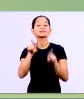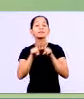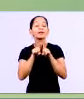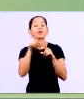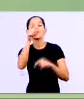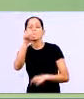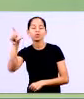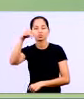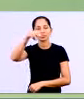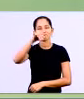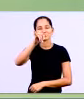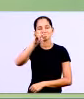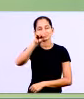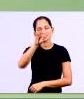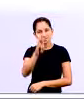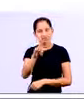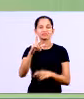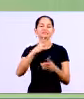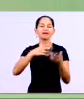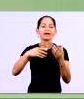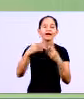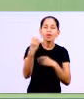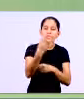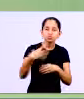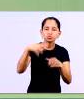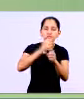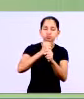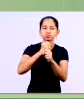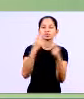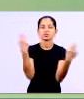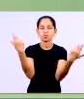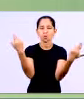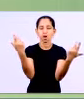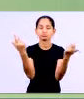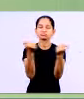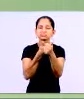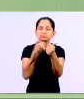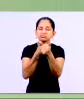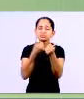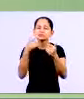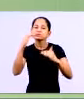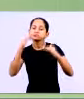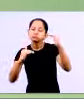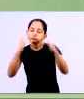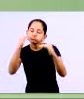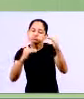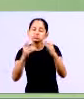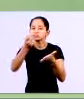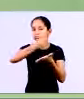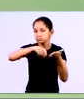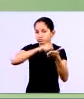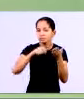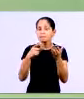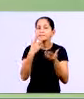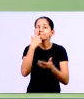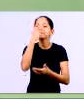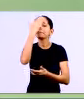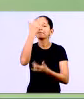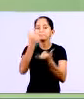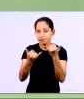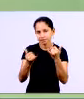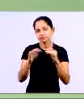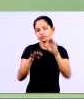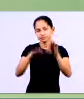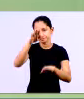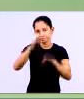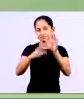Certo, professora Tayane? Isso mesmo. Bem, em 2008, então, tivemos a promulgação desse decreto, que esse decreto